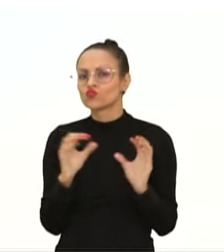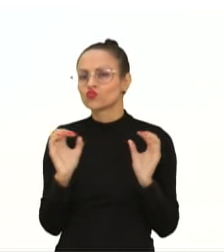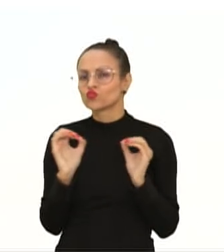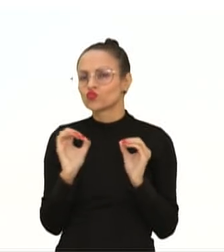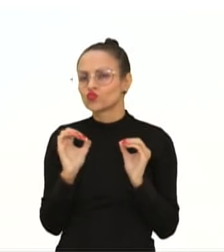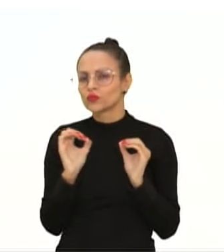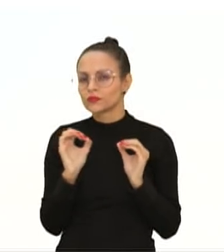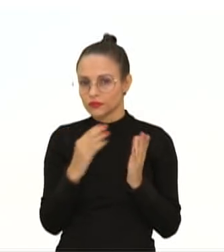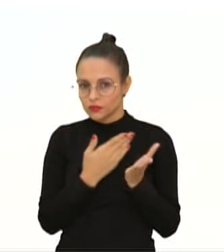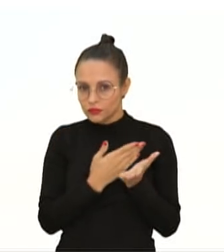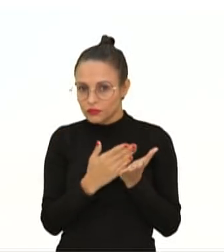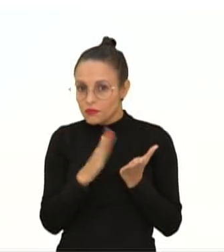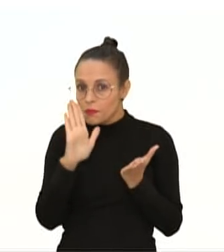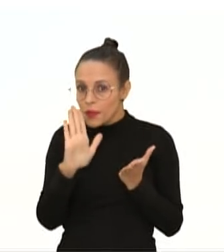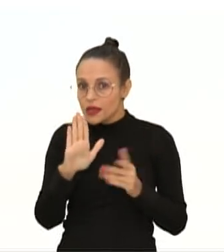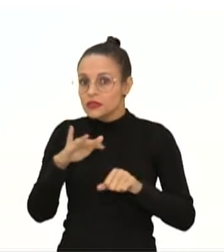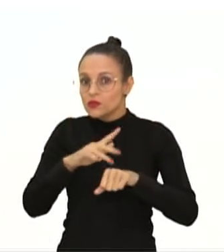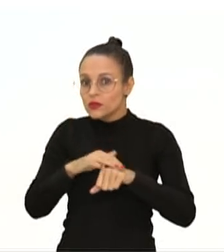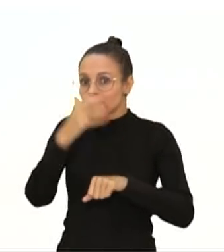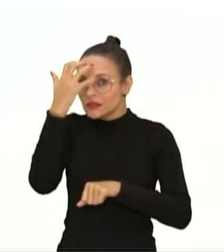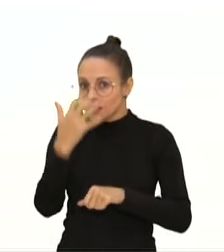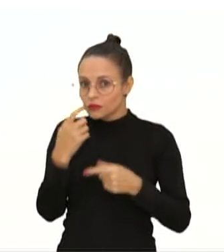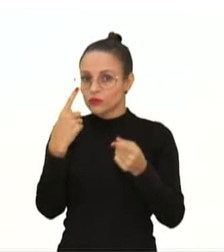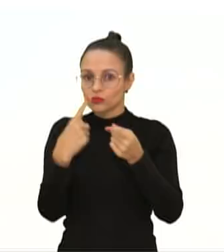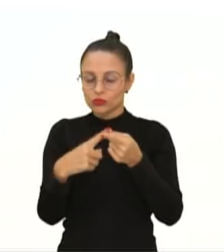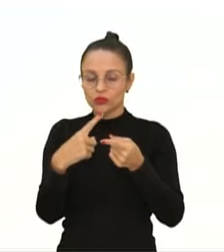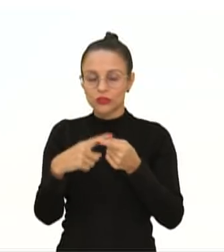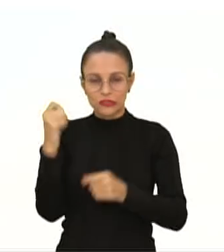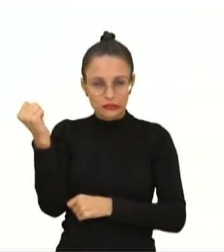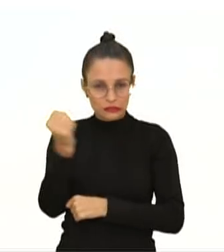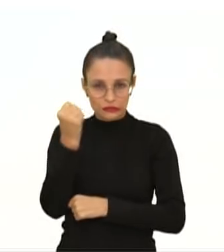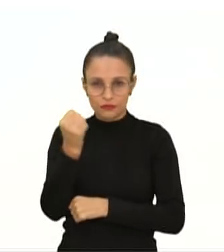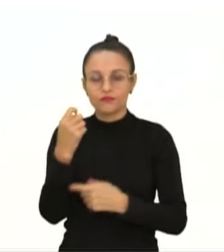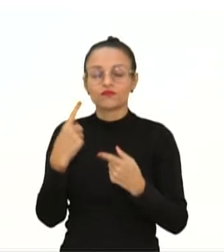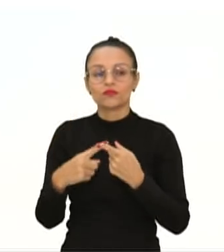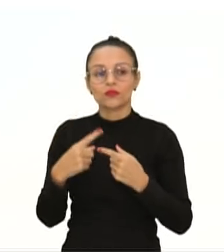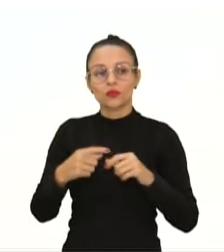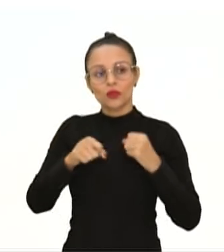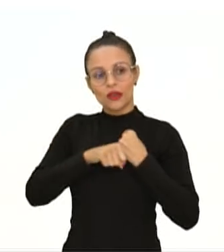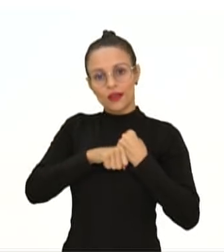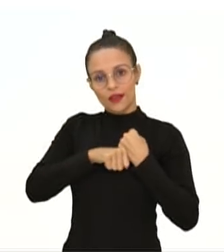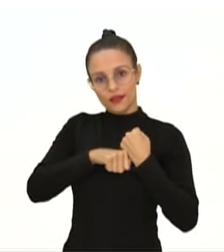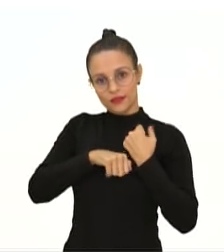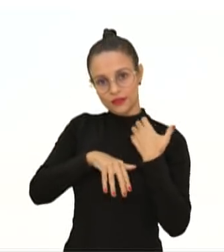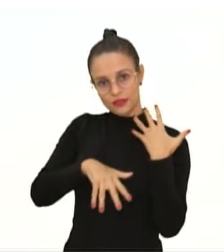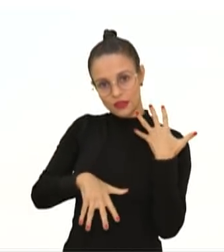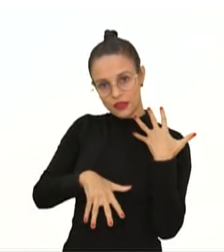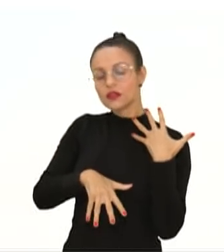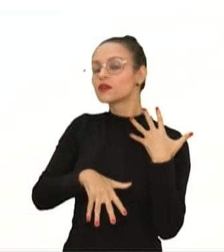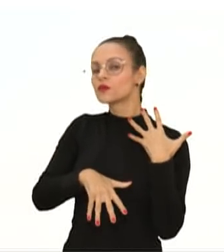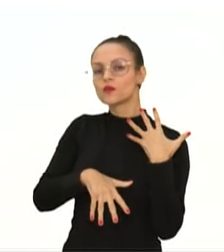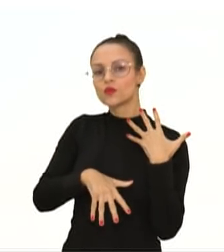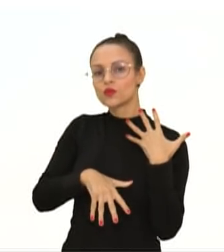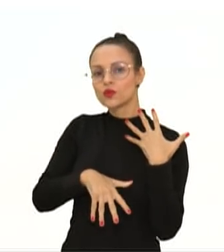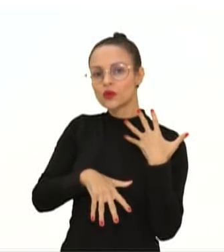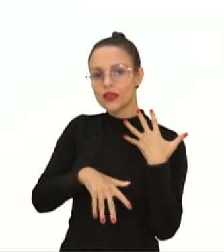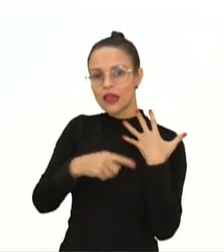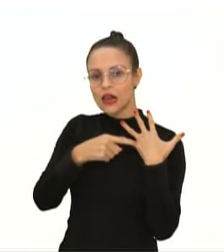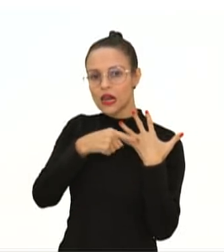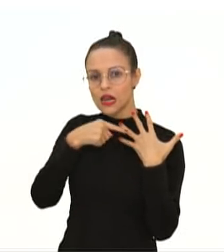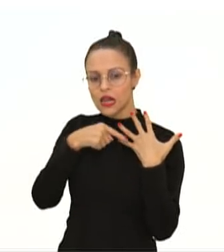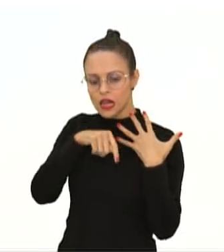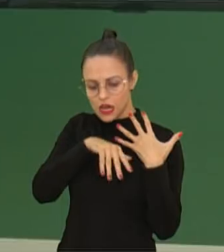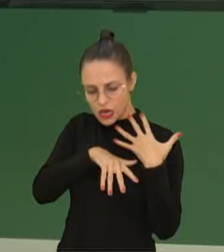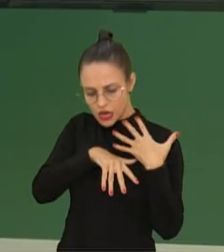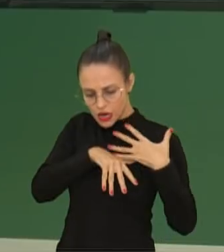de início, mas é uma doença muito grave, por quê? Porque artérias, tá? Elas vão enrijecendo,